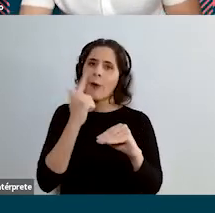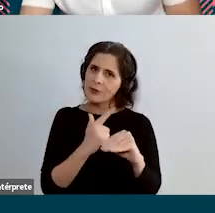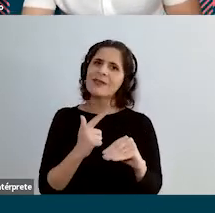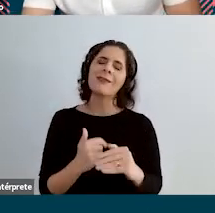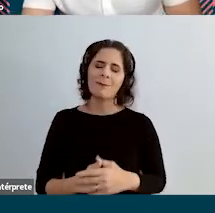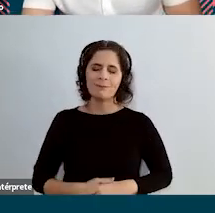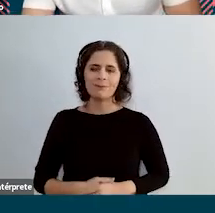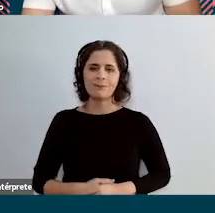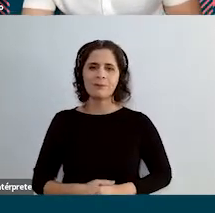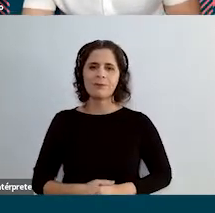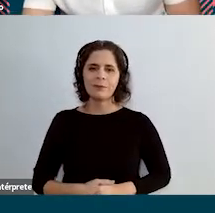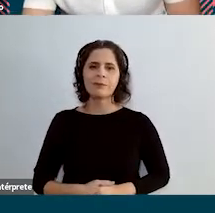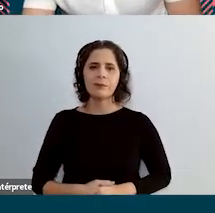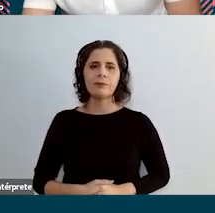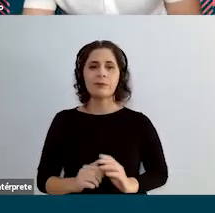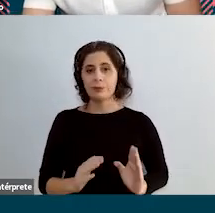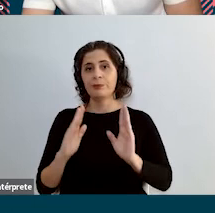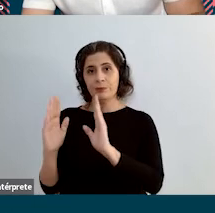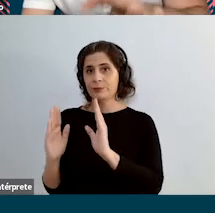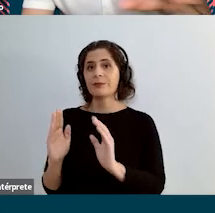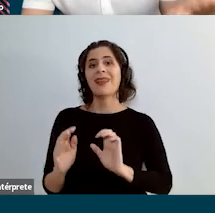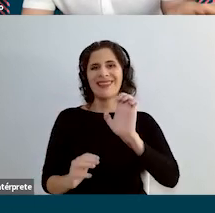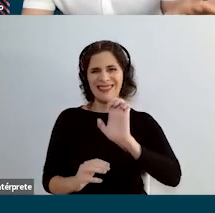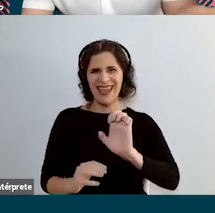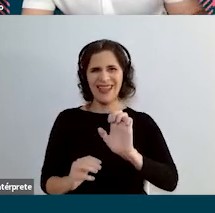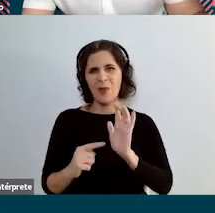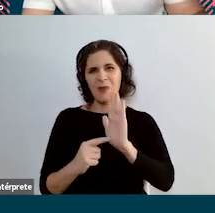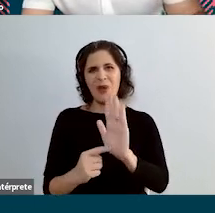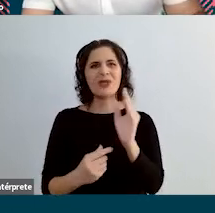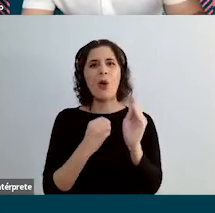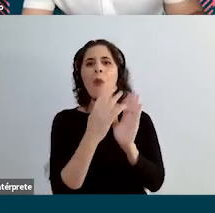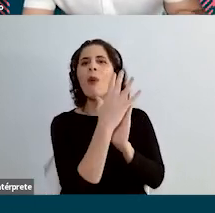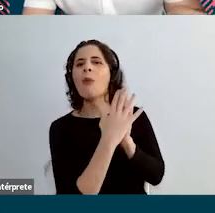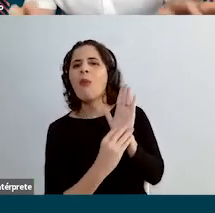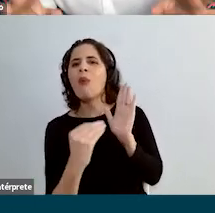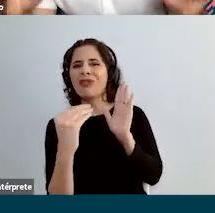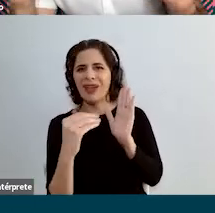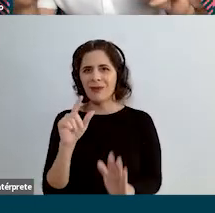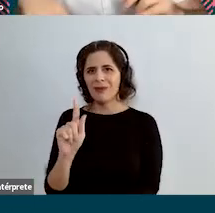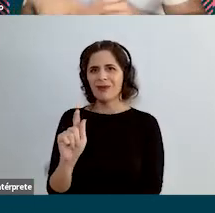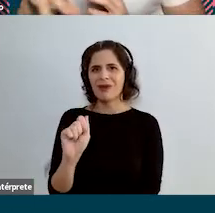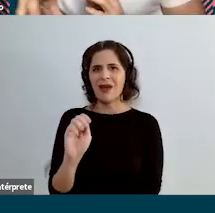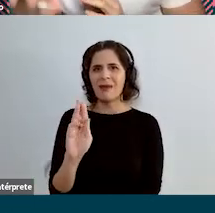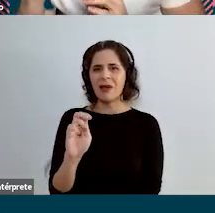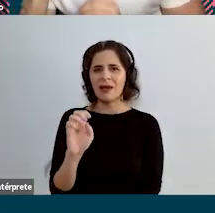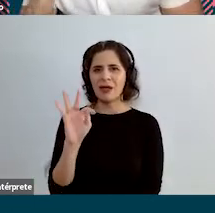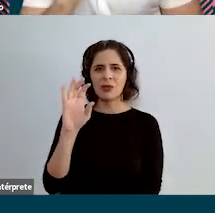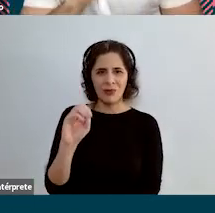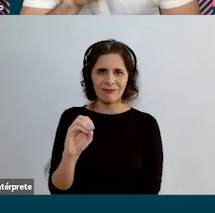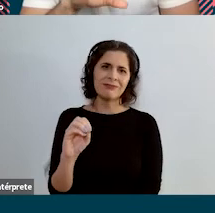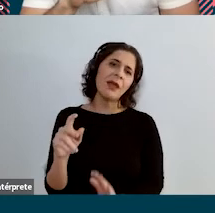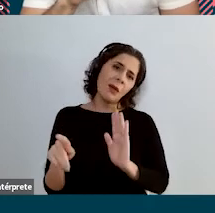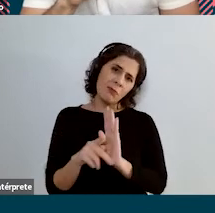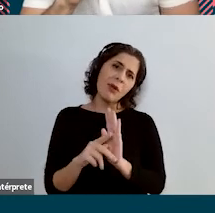Aqui, deixa eu mostrar um exemplo também. Aqui do lado esquerdo, a gente tem o Gabarito, que foi uma página web super simples, que a